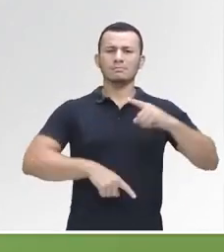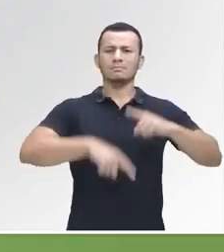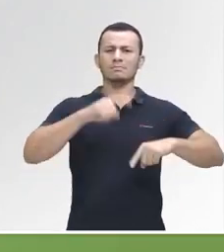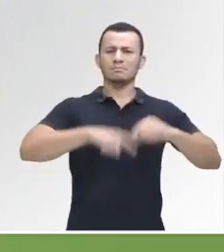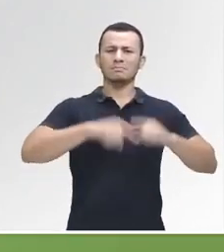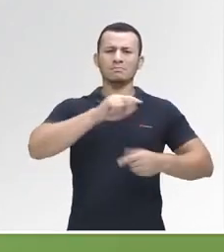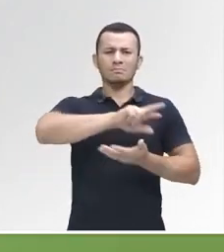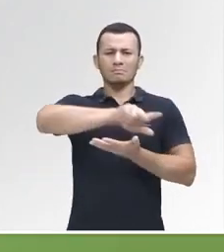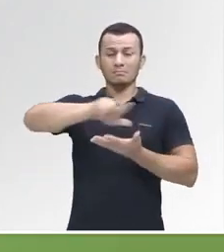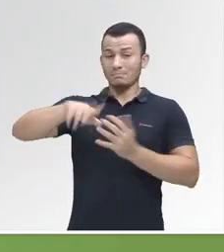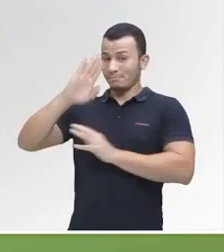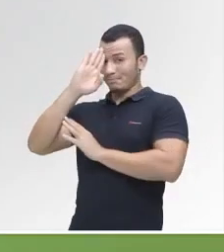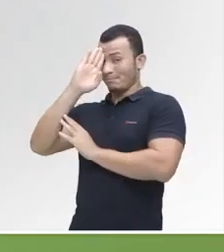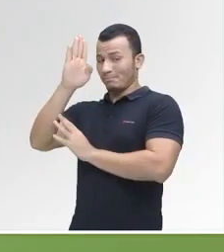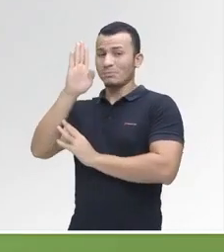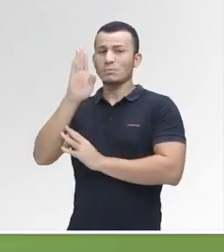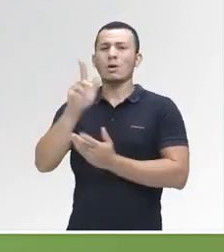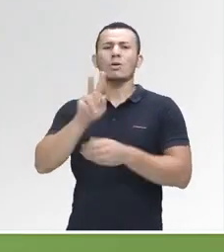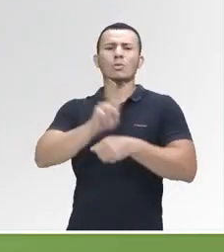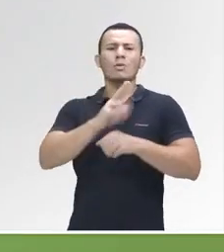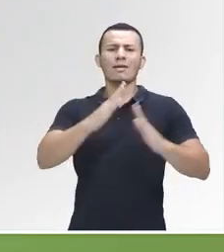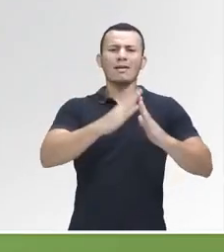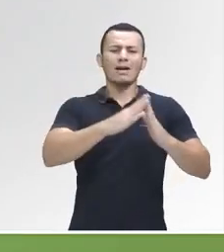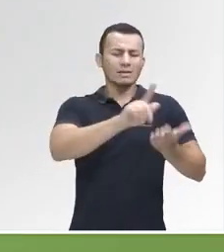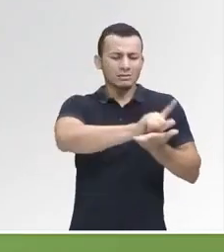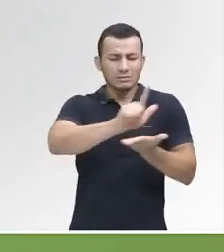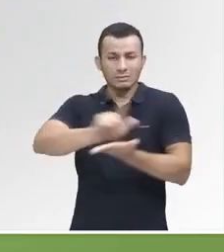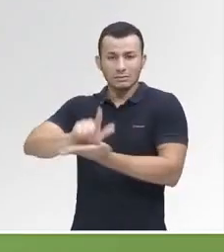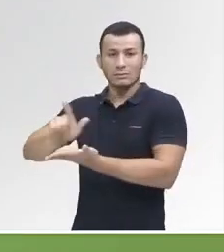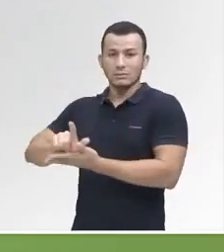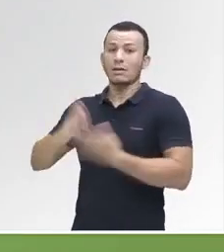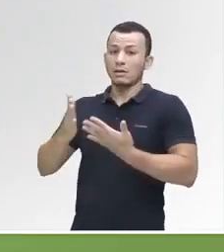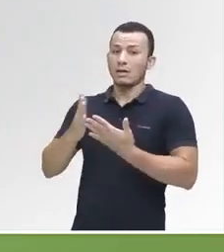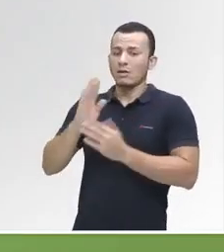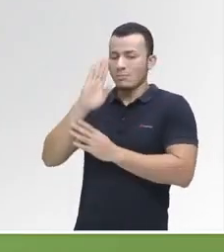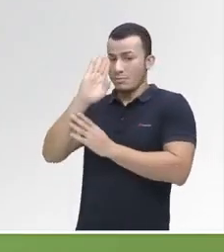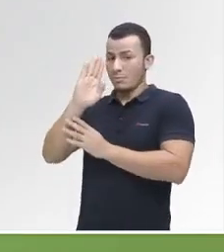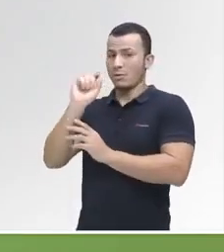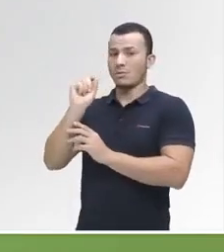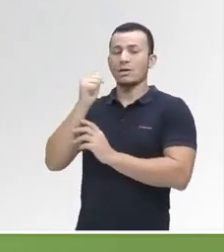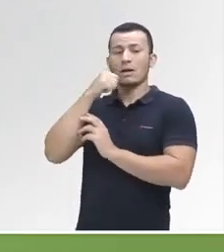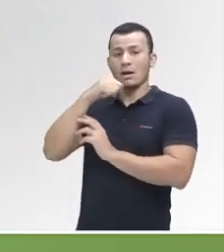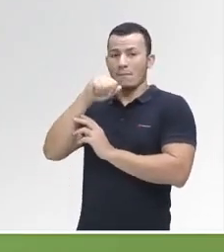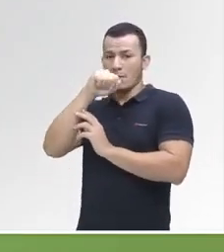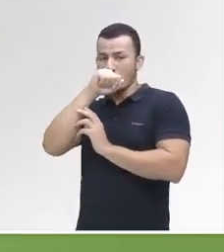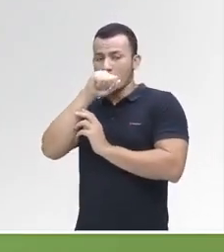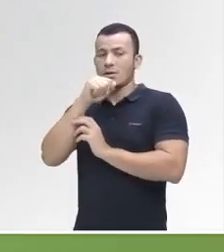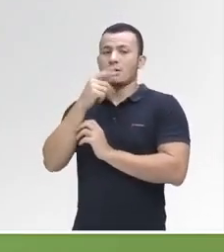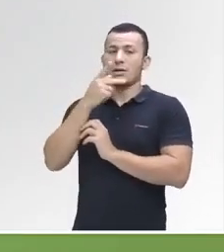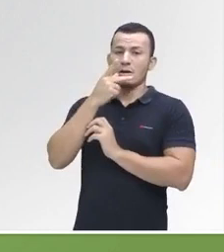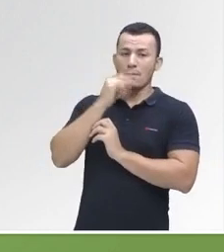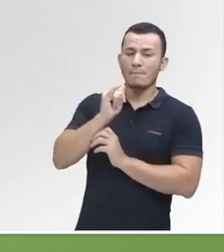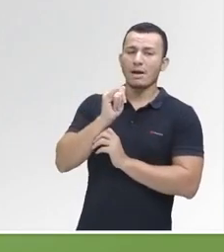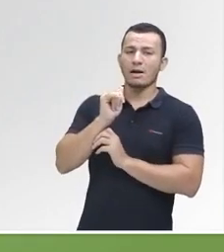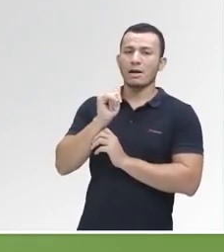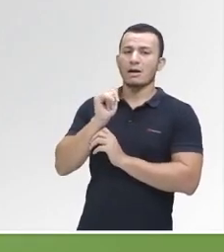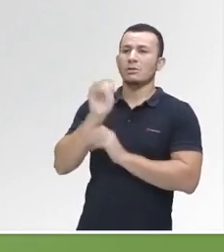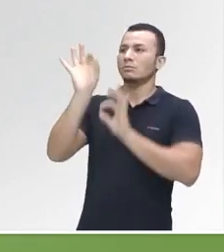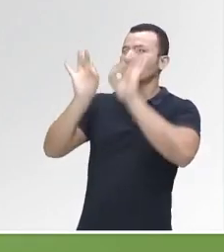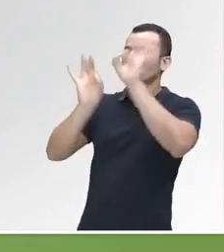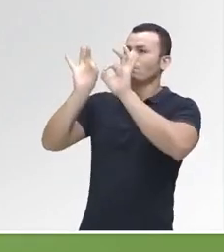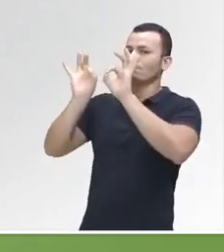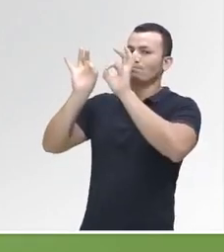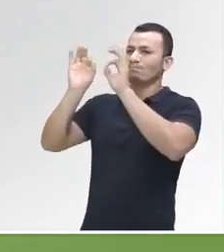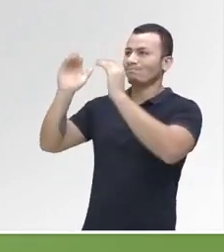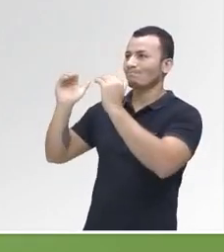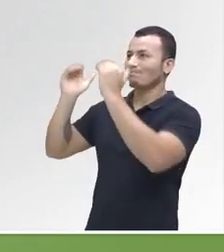os de limpeza. Por isso que é necessário que as mães e os pais coloquem esses produtos em um lugar que as crianças não tenham acesso,